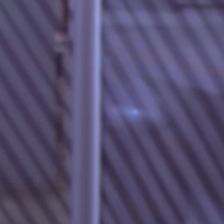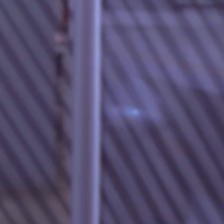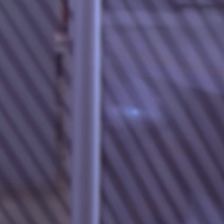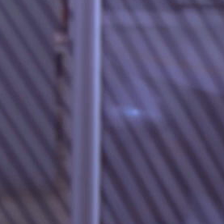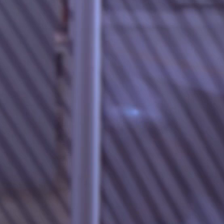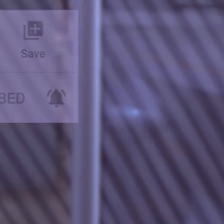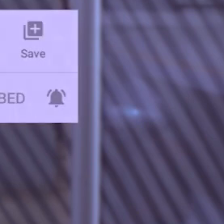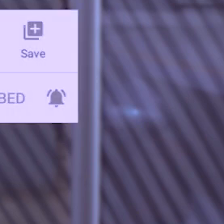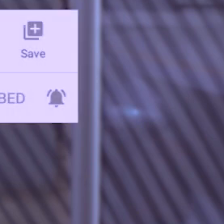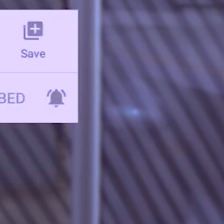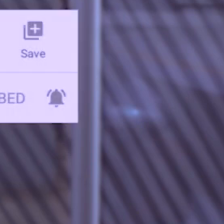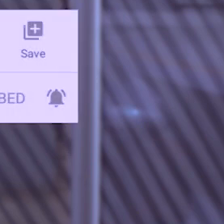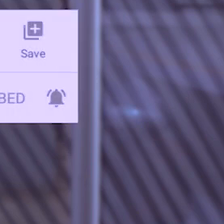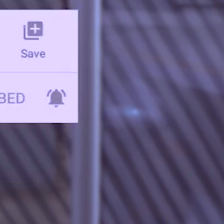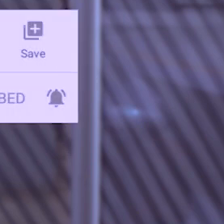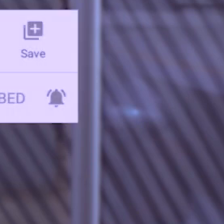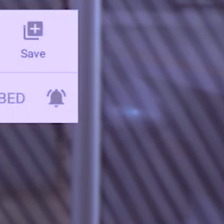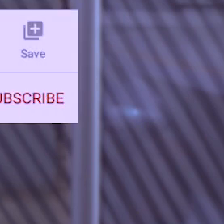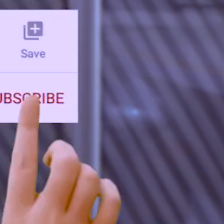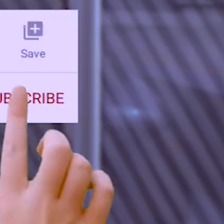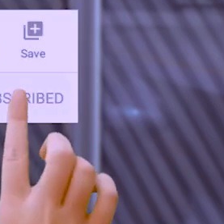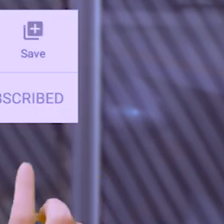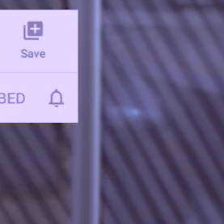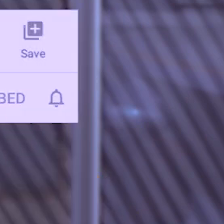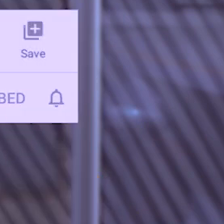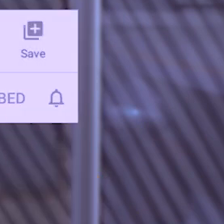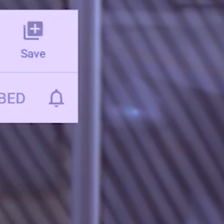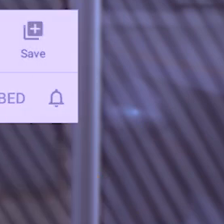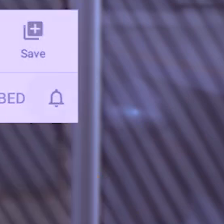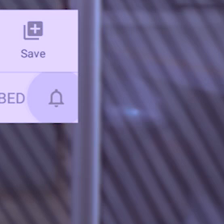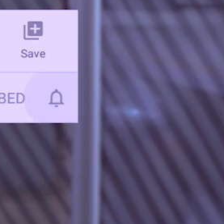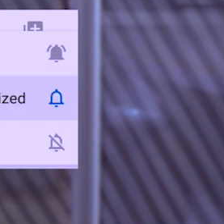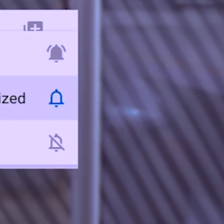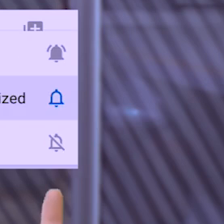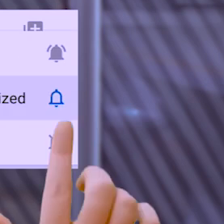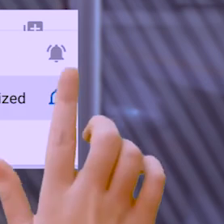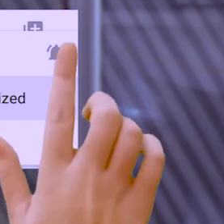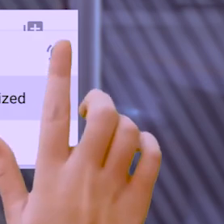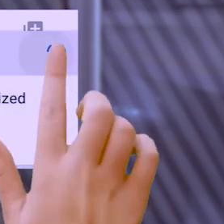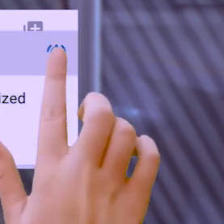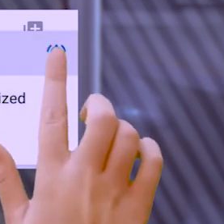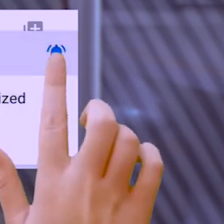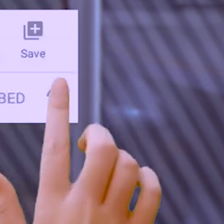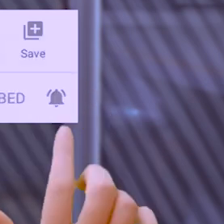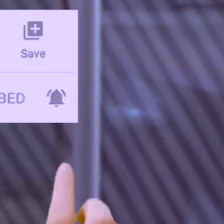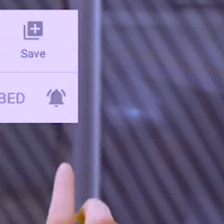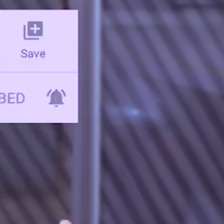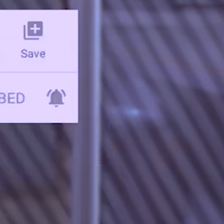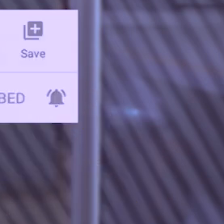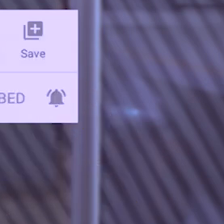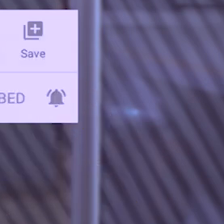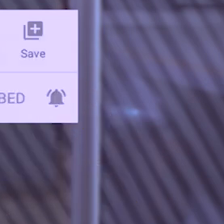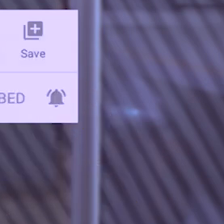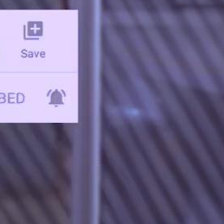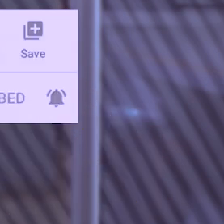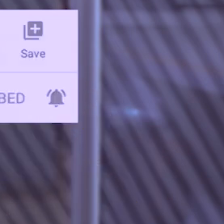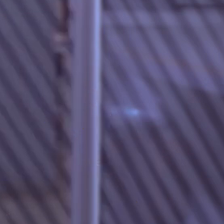Before you watch this video, don't forget to like and subscribe to Social Management TV and do not forget to press the notification button and to